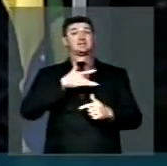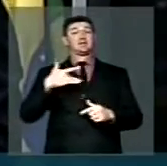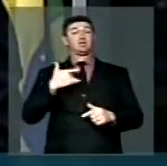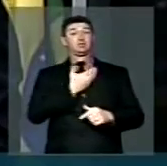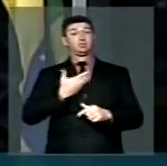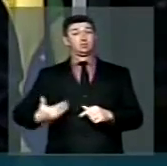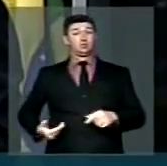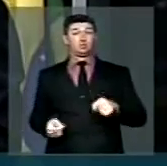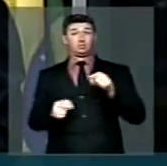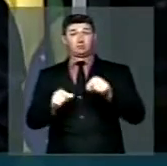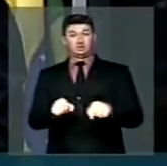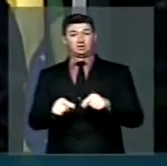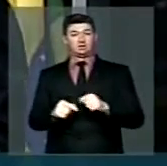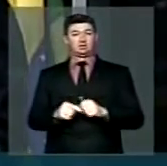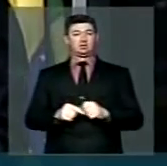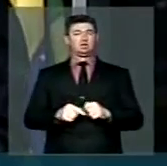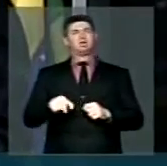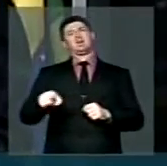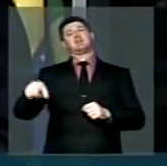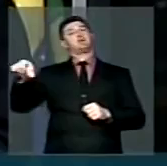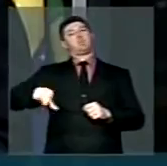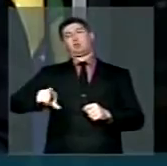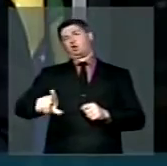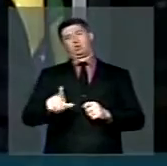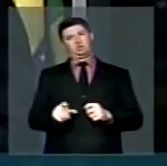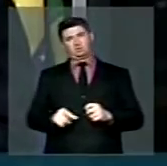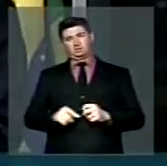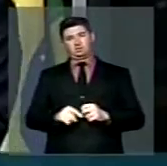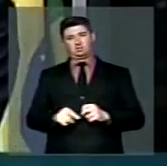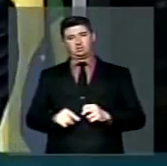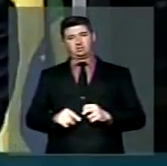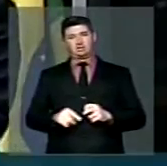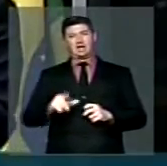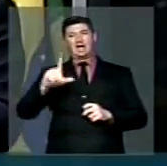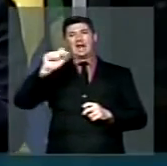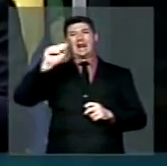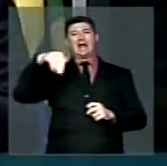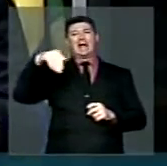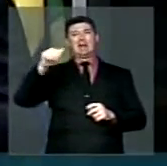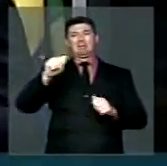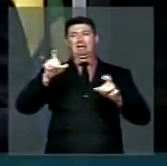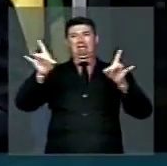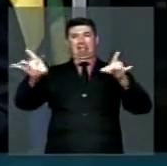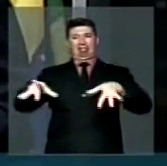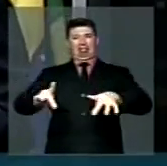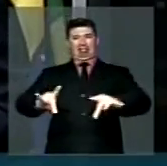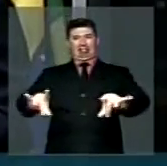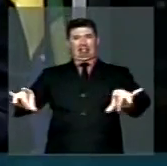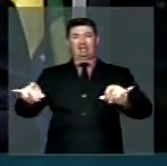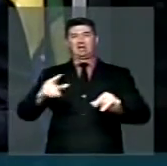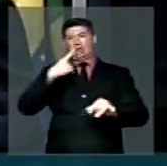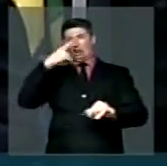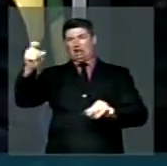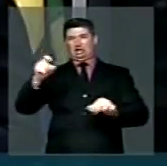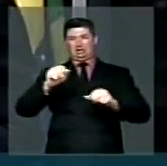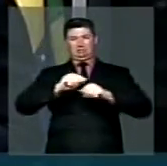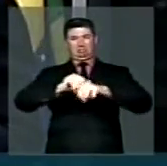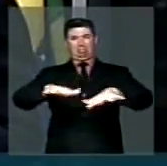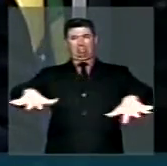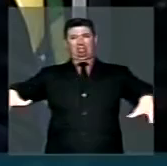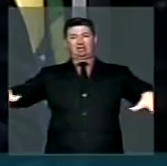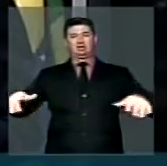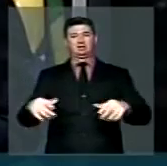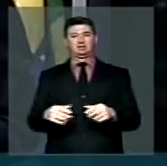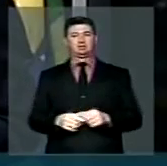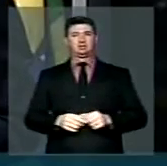pública. Esse, então, é o pior deles, que aquela lama que fica solta, o lixo todo espalhado pela